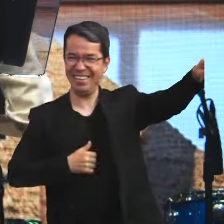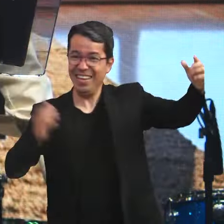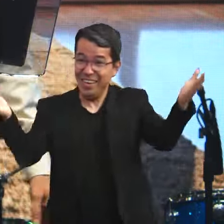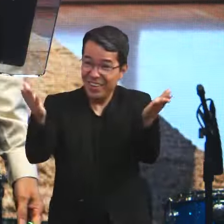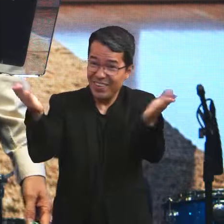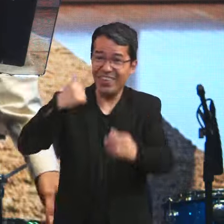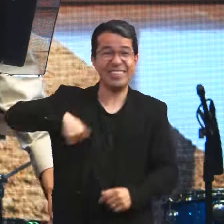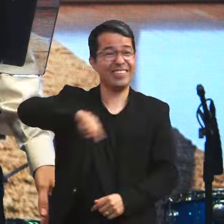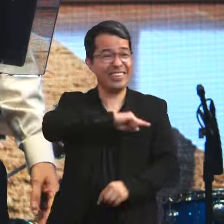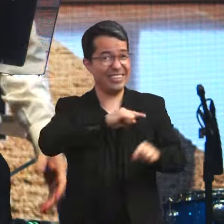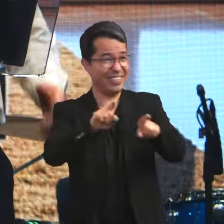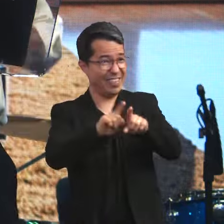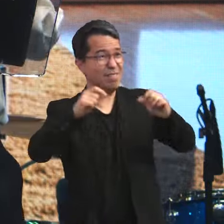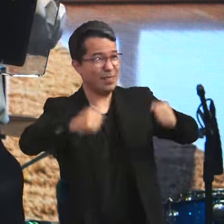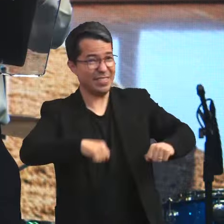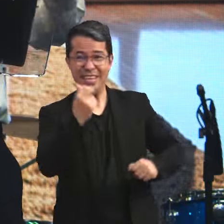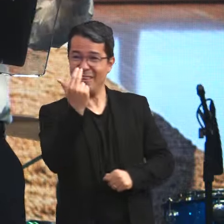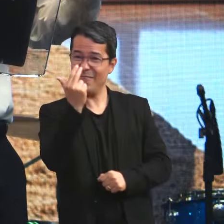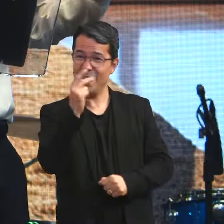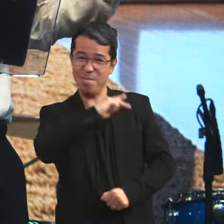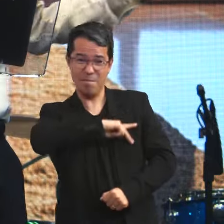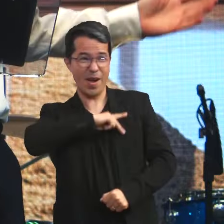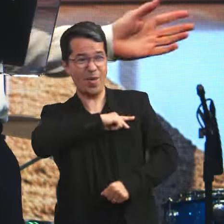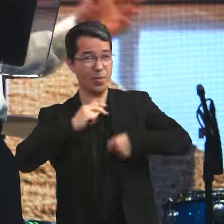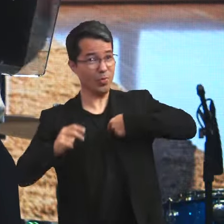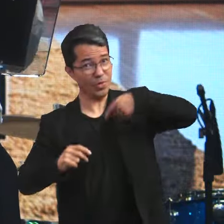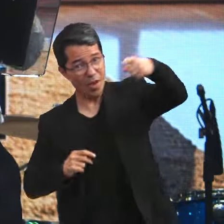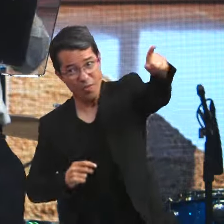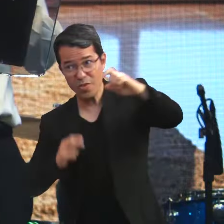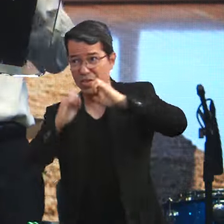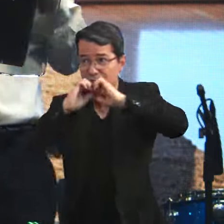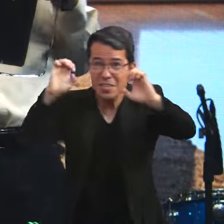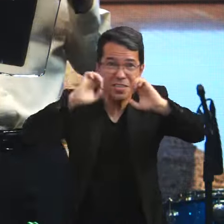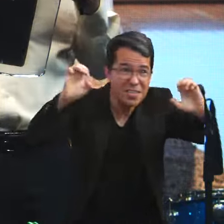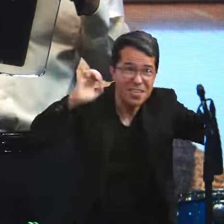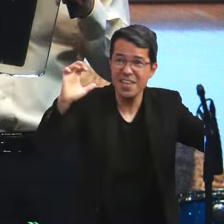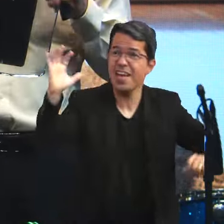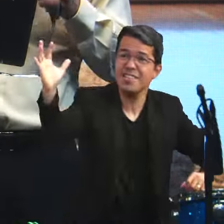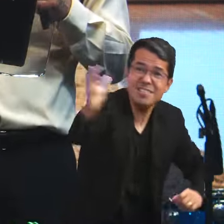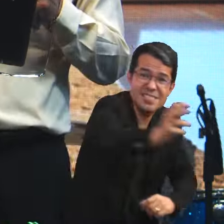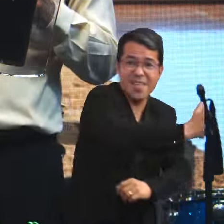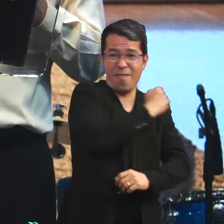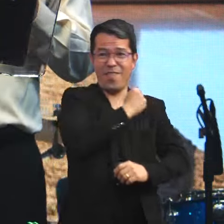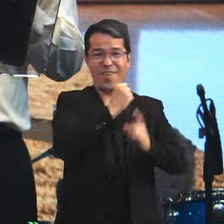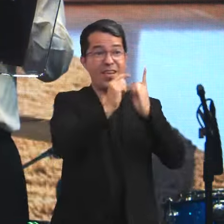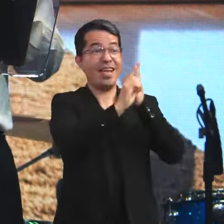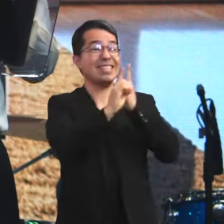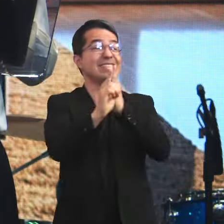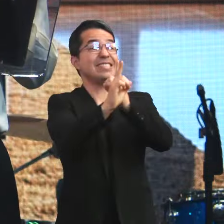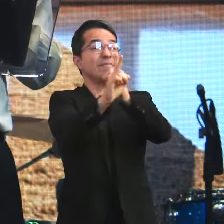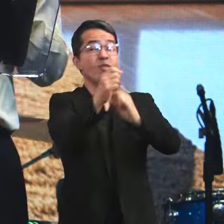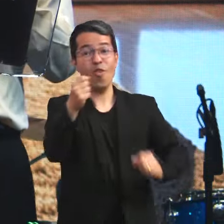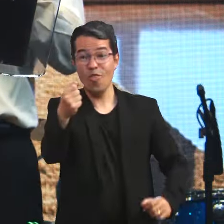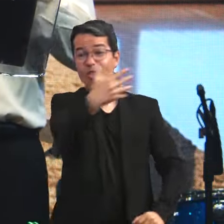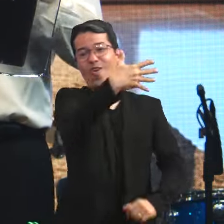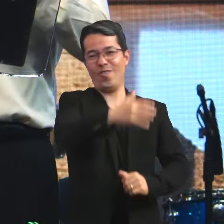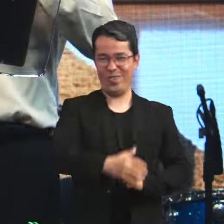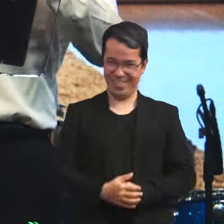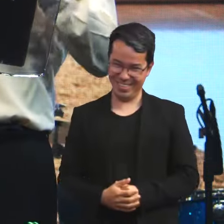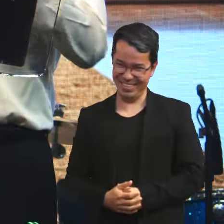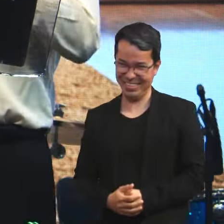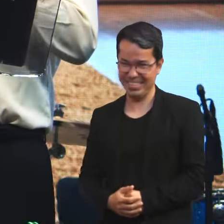evangelho a toda criatura fazendo discípulos de todas as nações